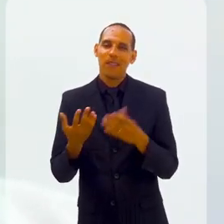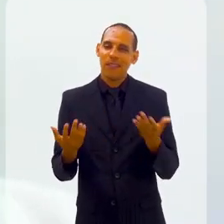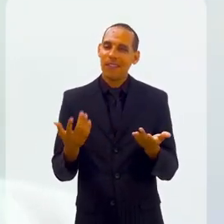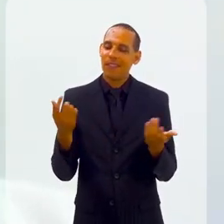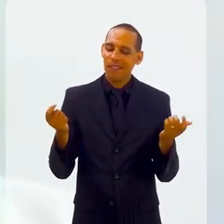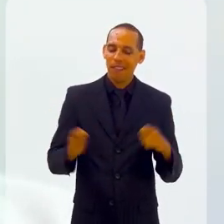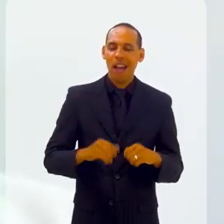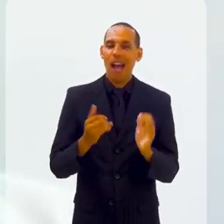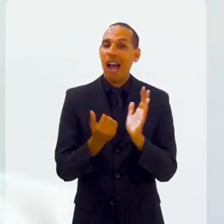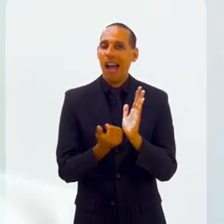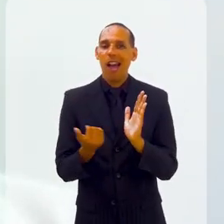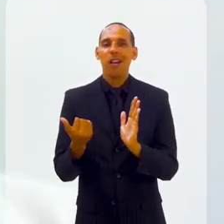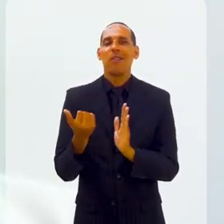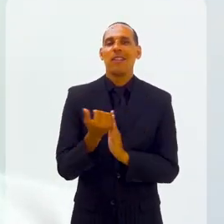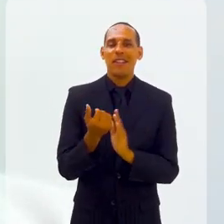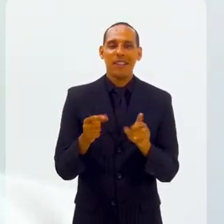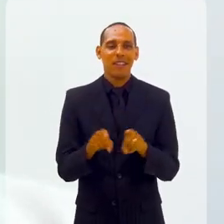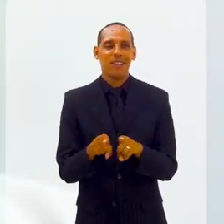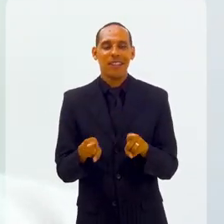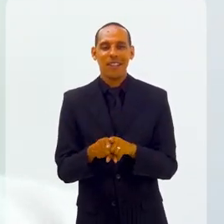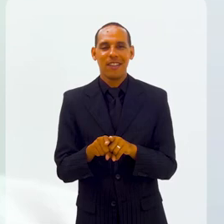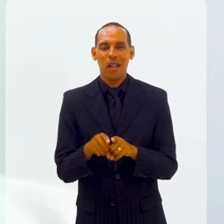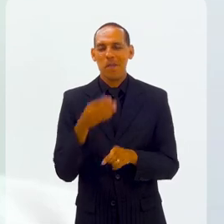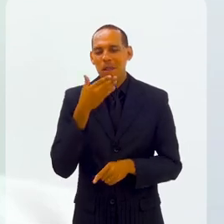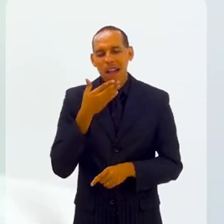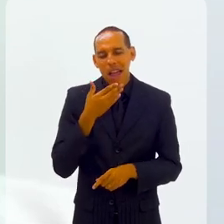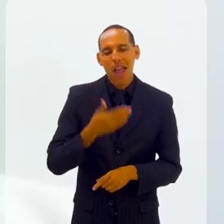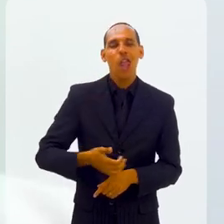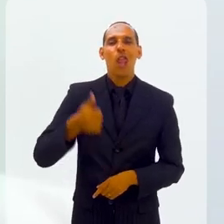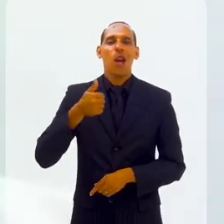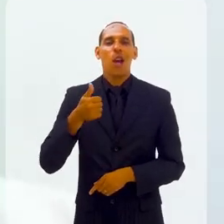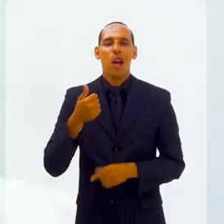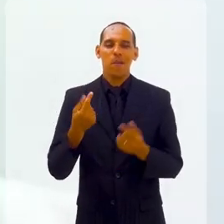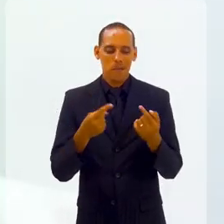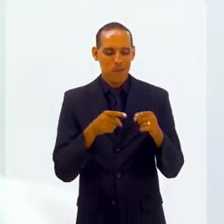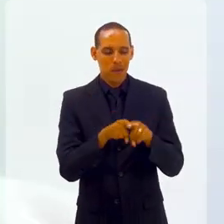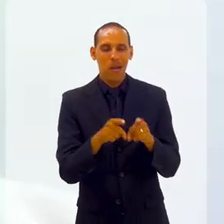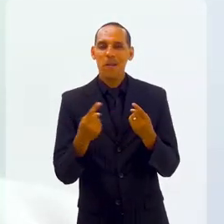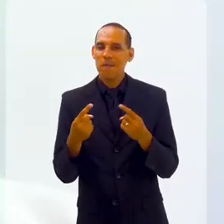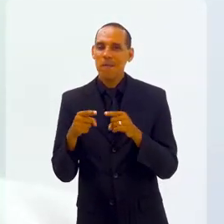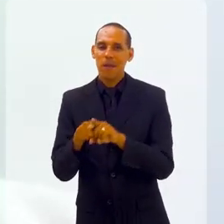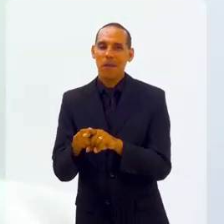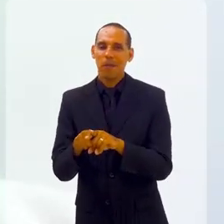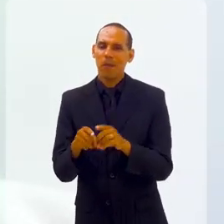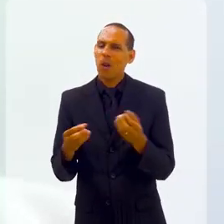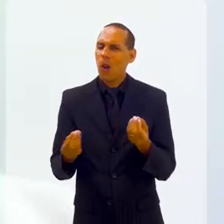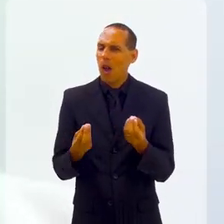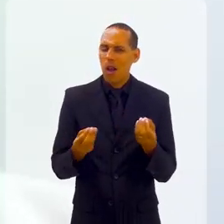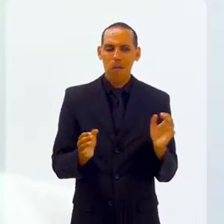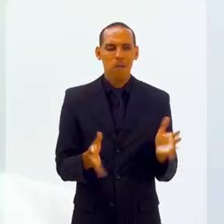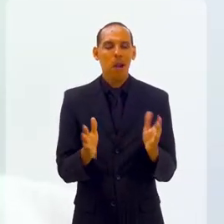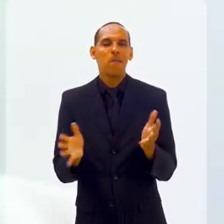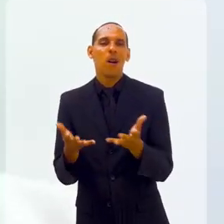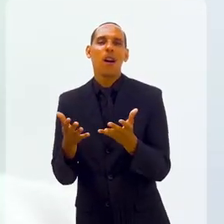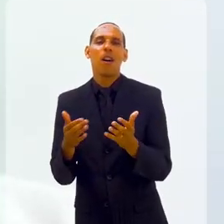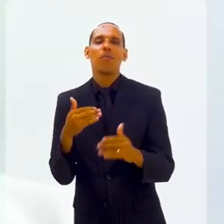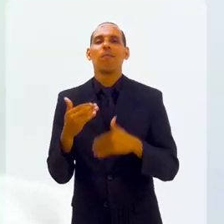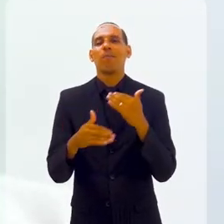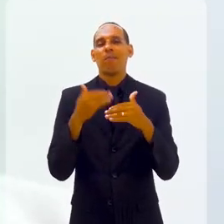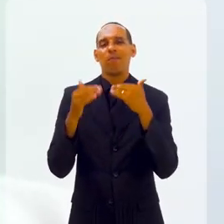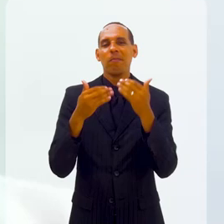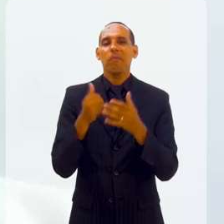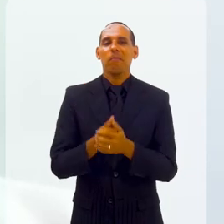intensificar e também otimizar essas parcerias promovendo